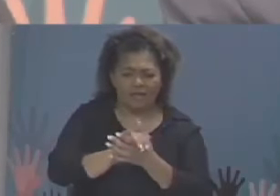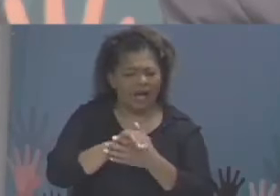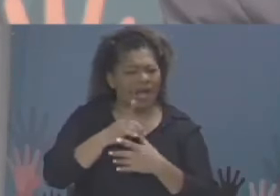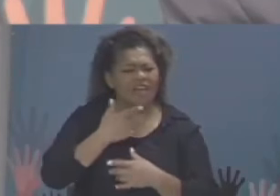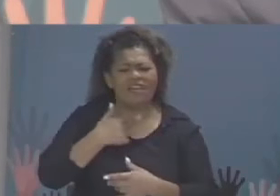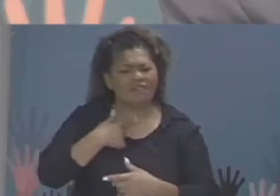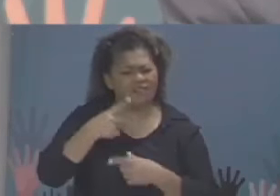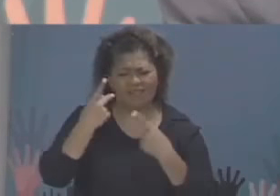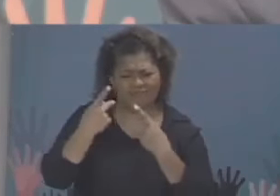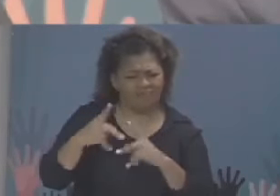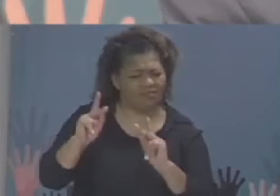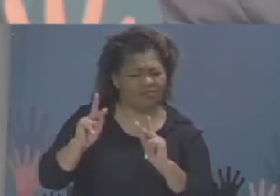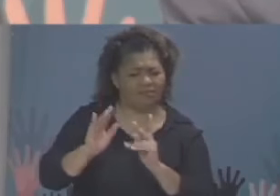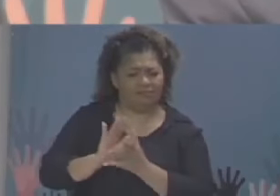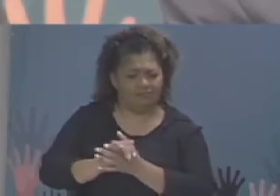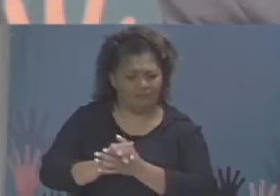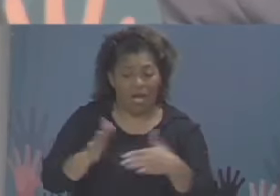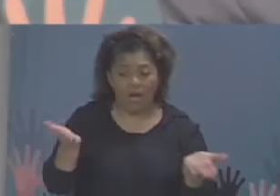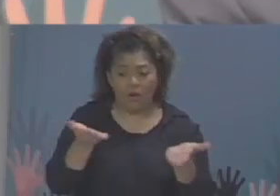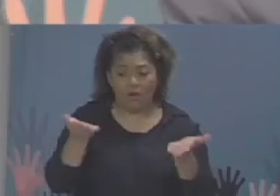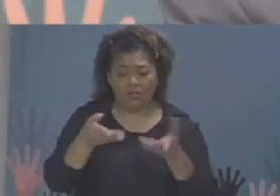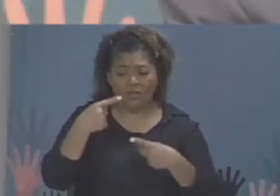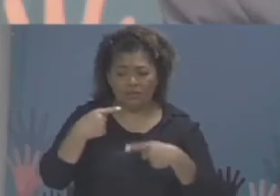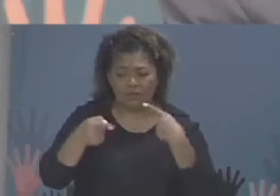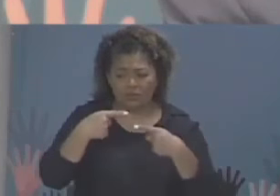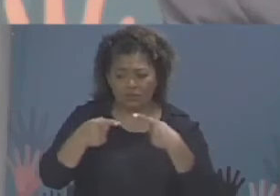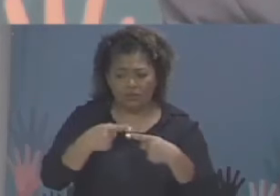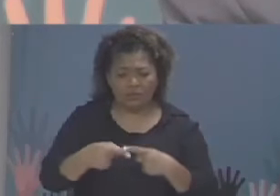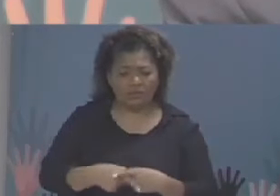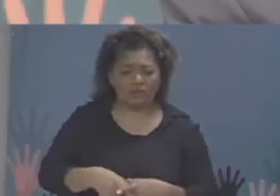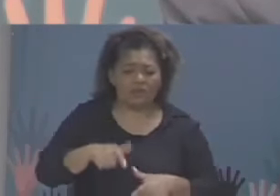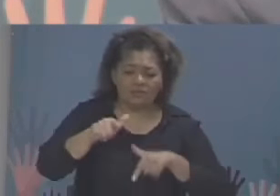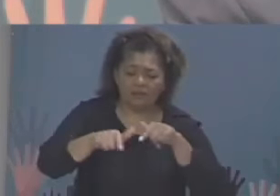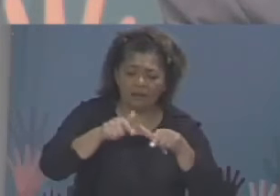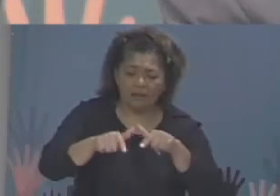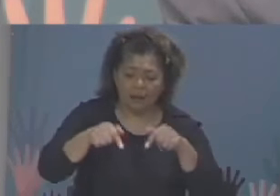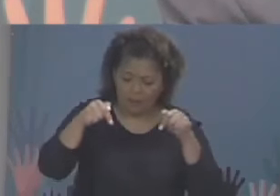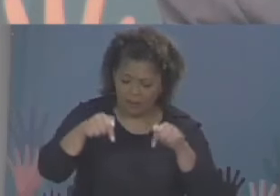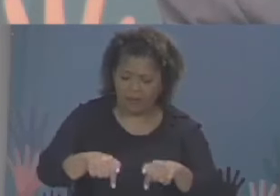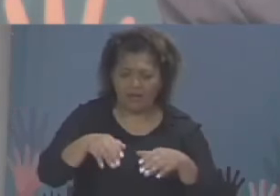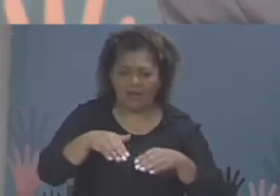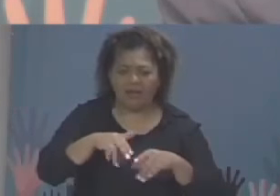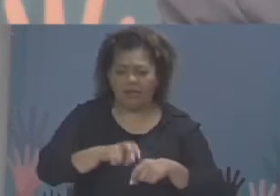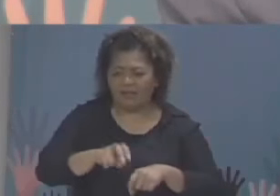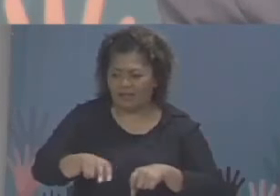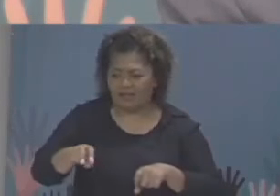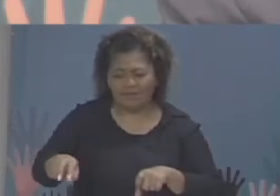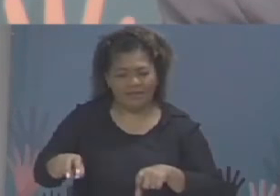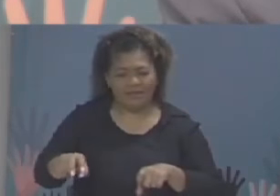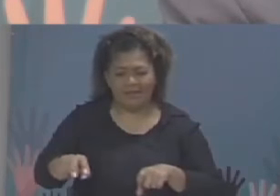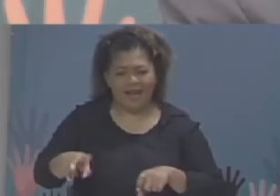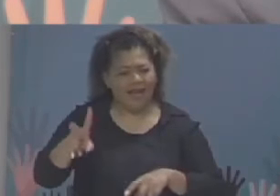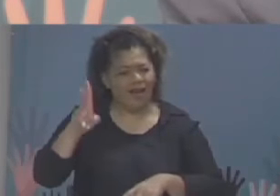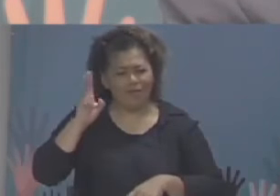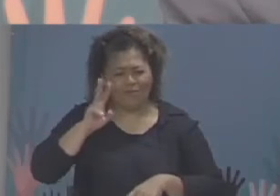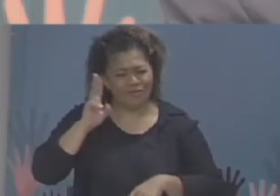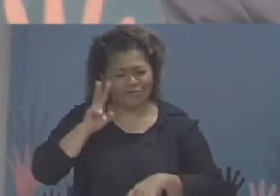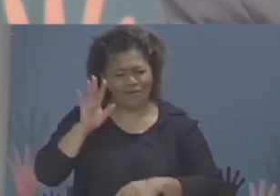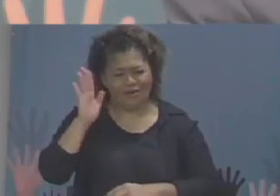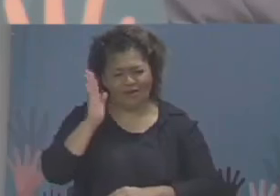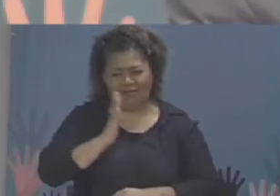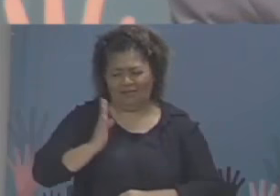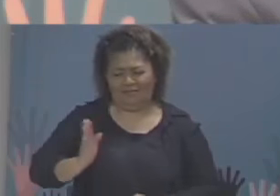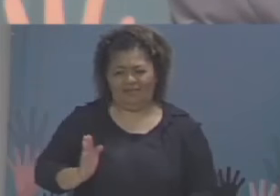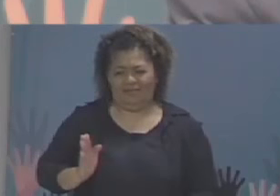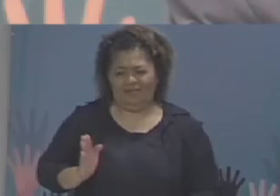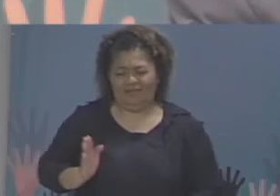hoje, estarmos discutindo aqui relações e condições de trabalho nessa mesa é um fato histórico. Só por isso, eu quero dizer que